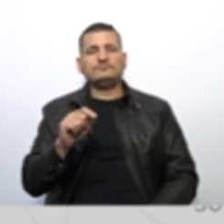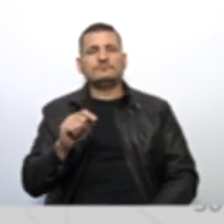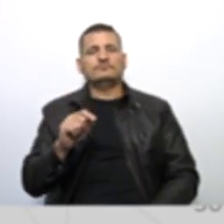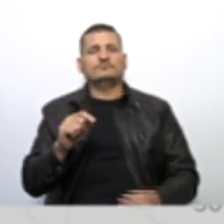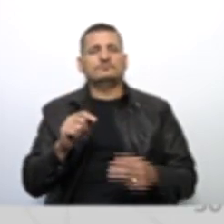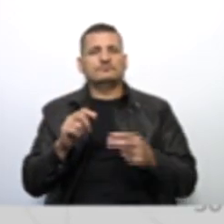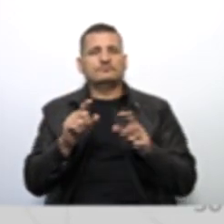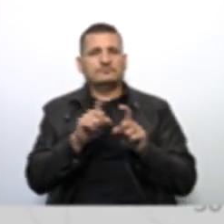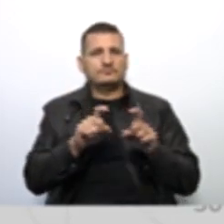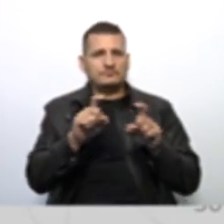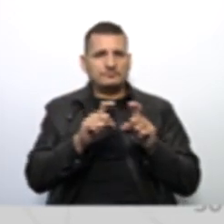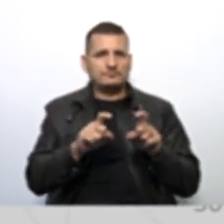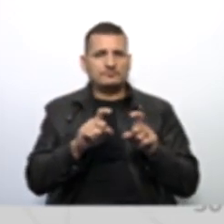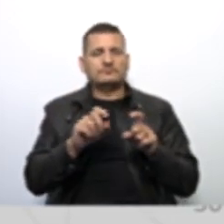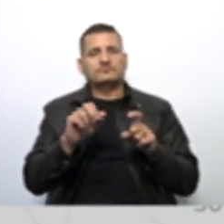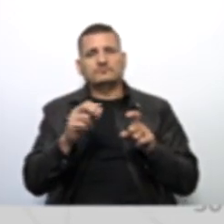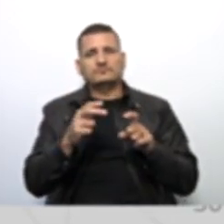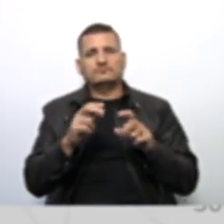estações conectadas